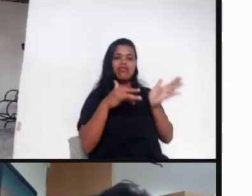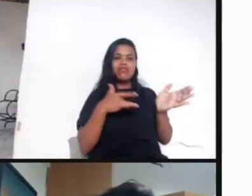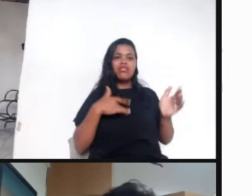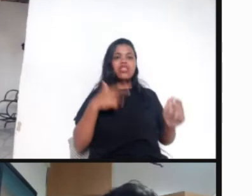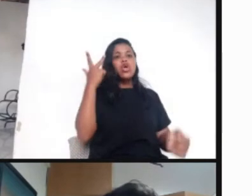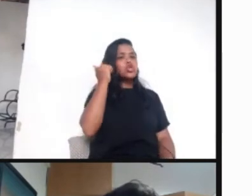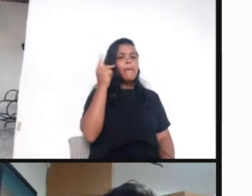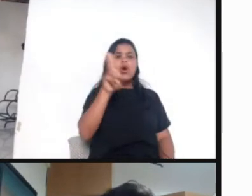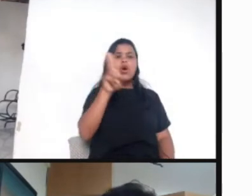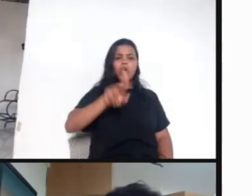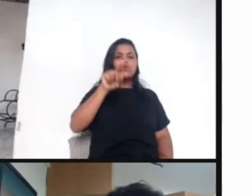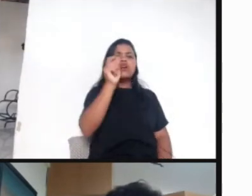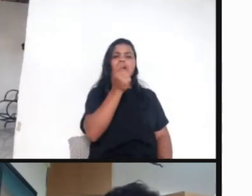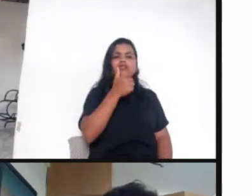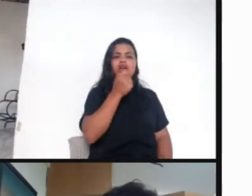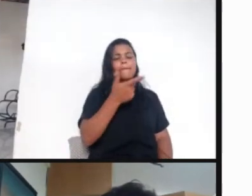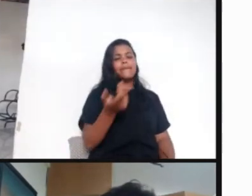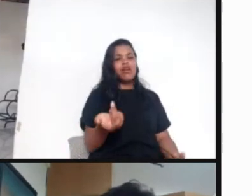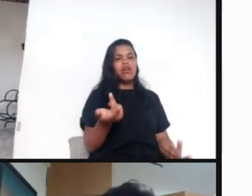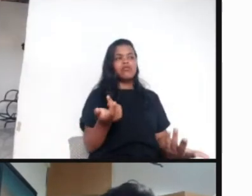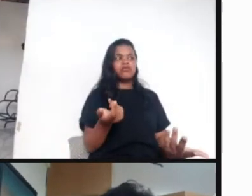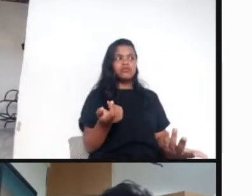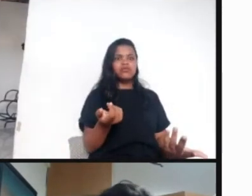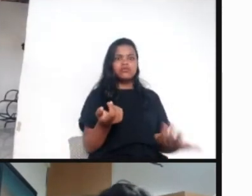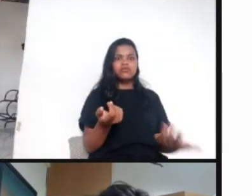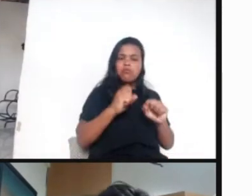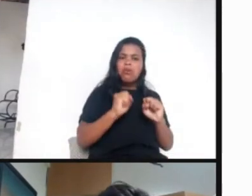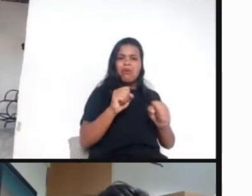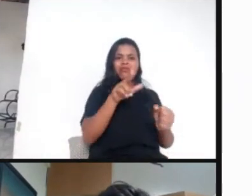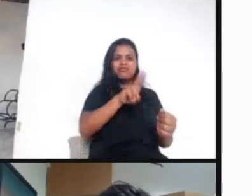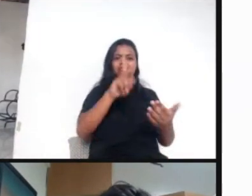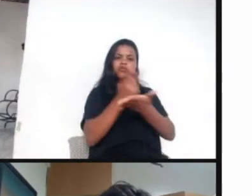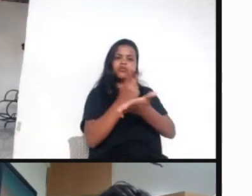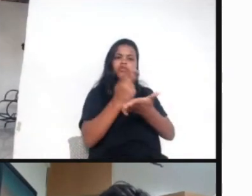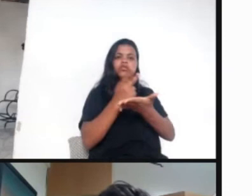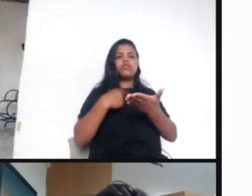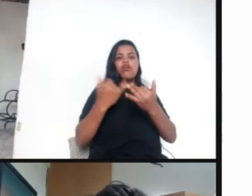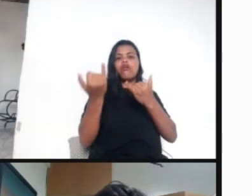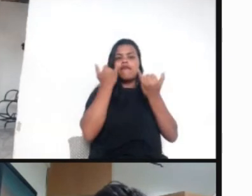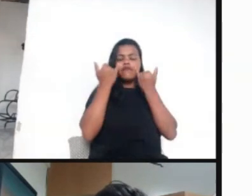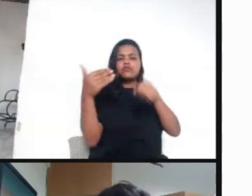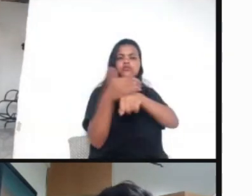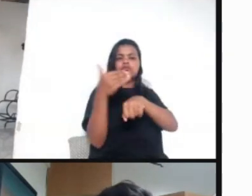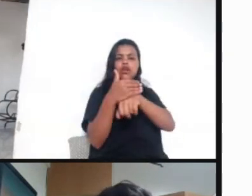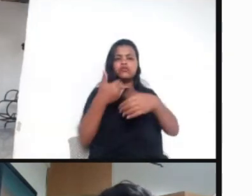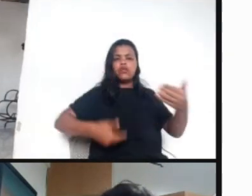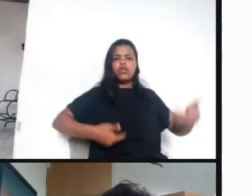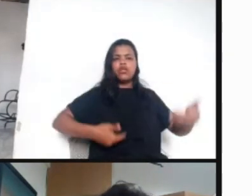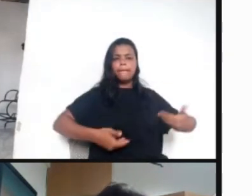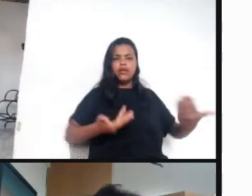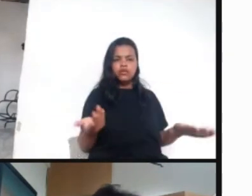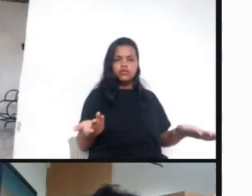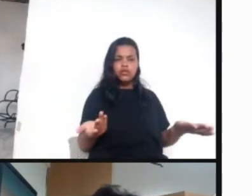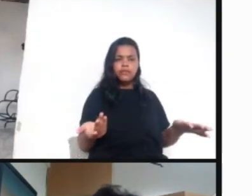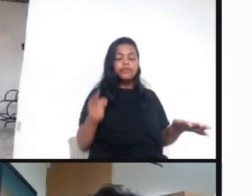cloroquina. Claro que a Anvisa antes tem promover uma restrição ao acesso do tratamento. Então, aquele estudo